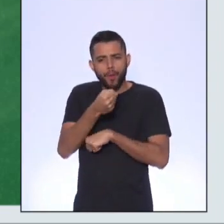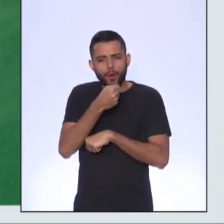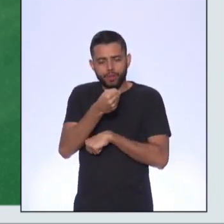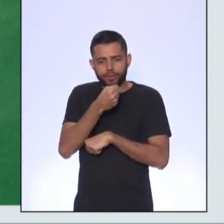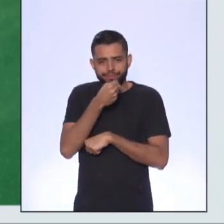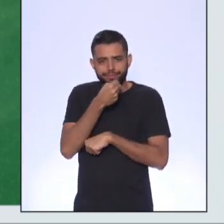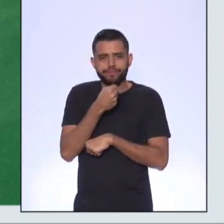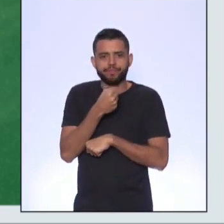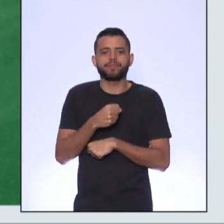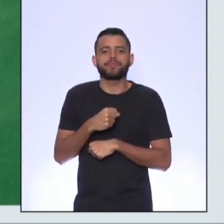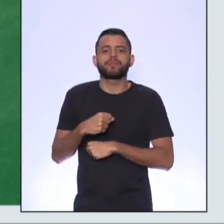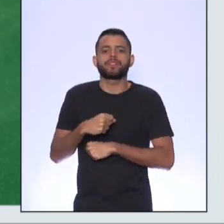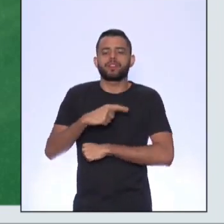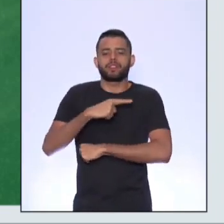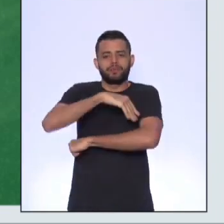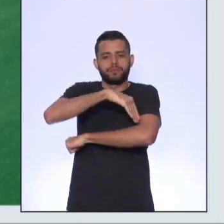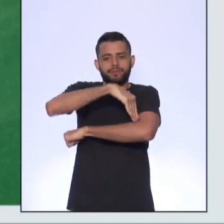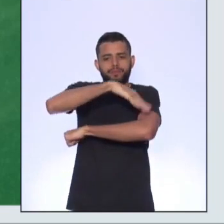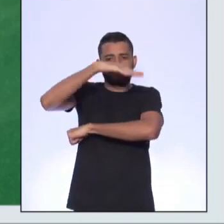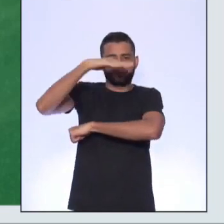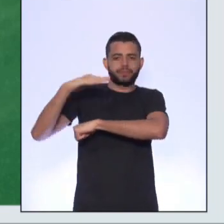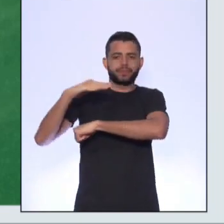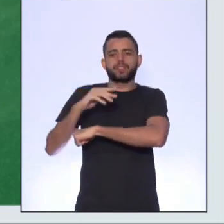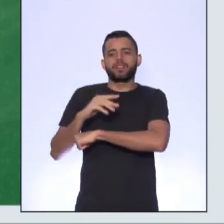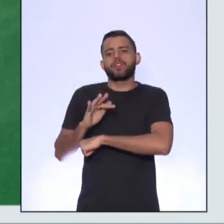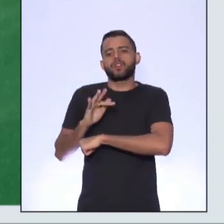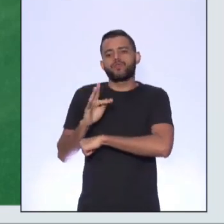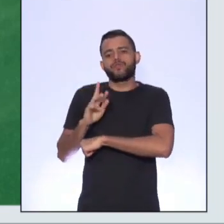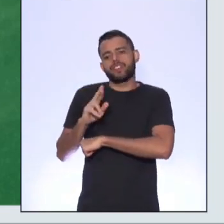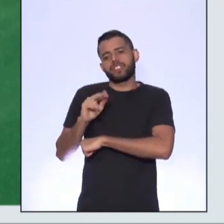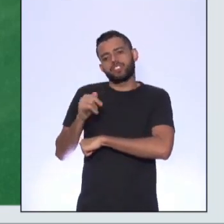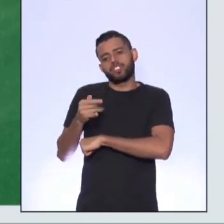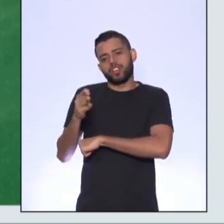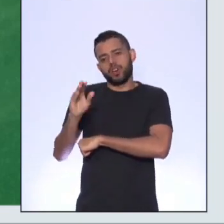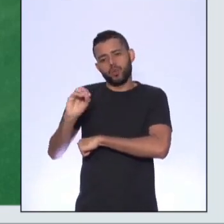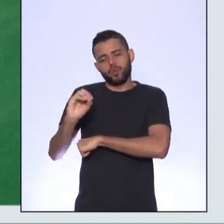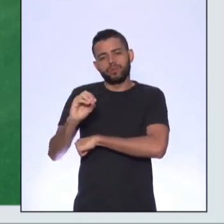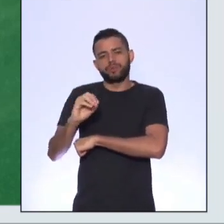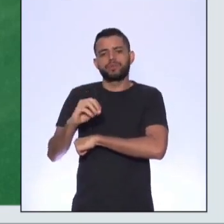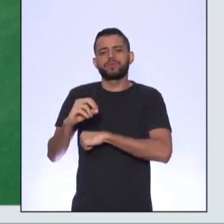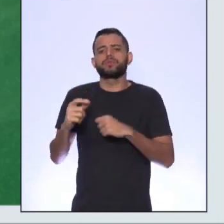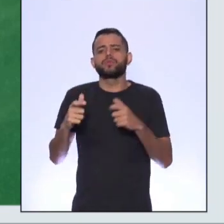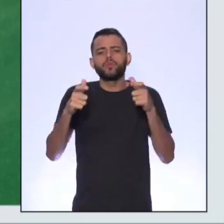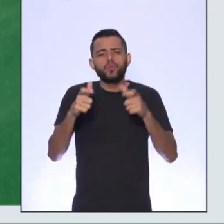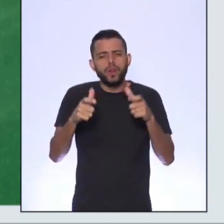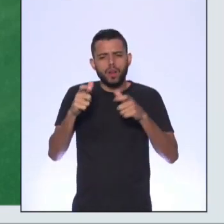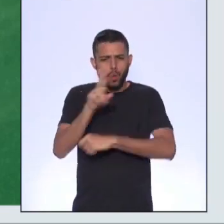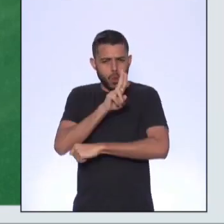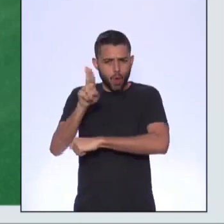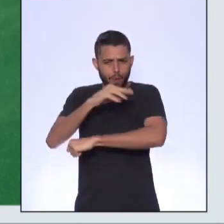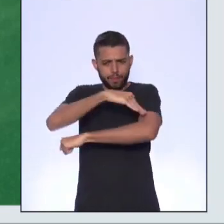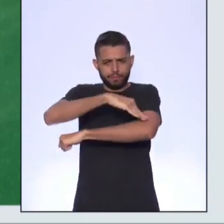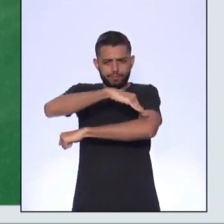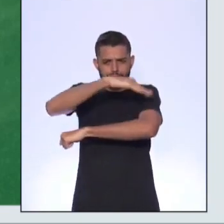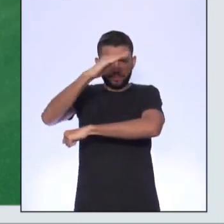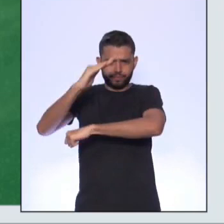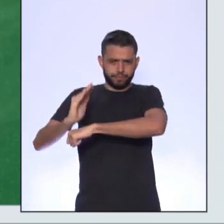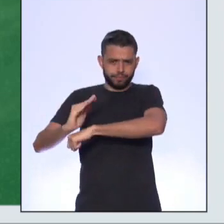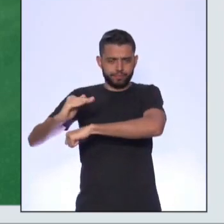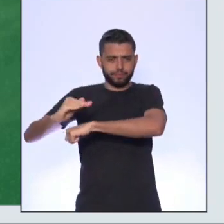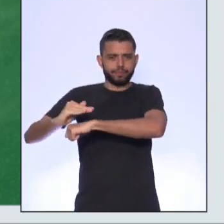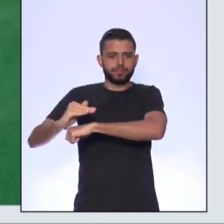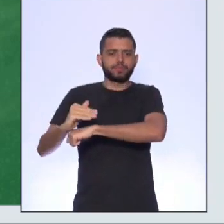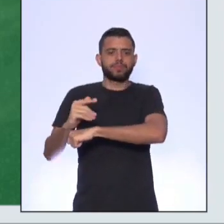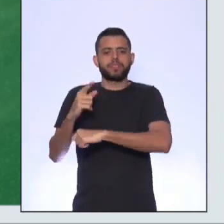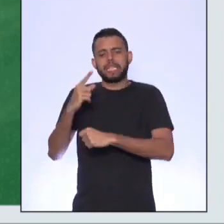ó, a barragem da mina do Córrego do Feijão, situada em Brumadinho, vamos supor que eles não soubessem o nome dessa barragem. Eles podiam ter inventado? Não, eles